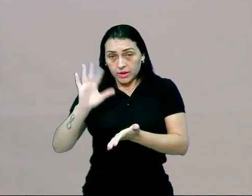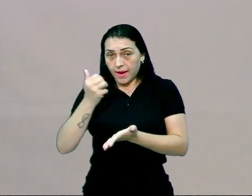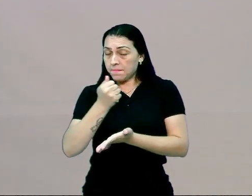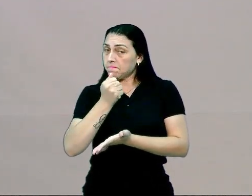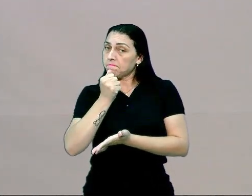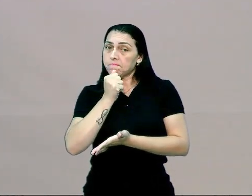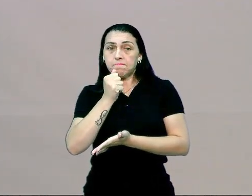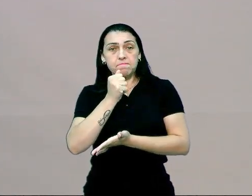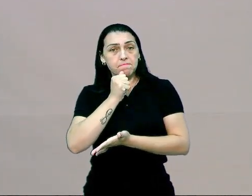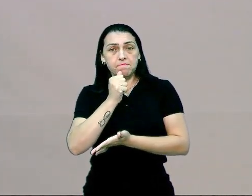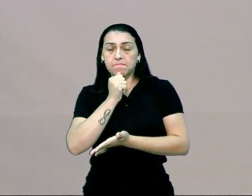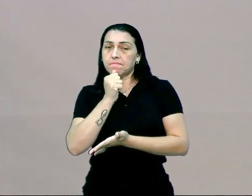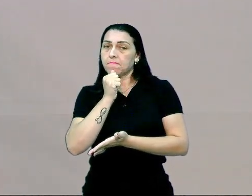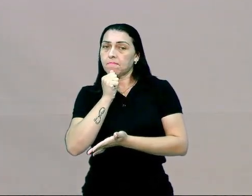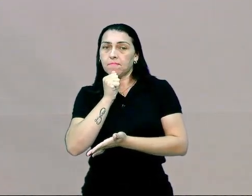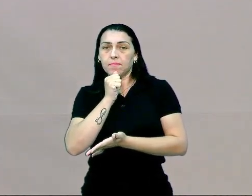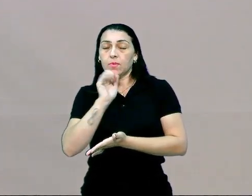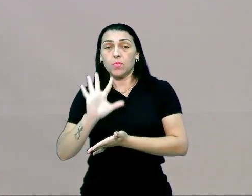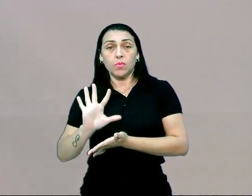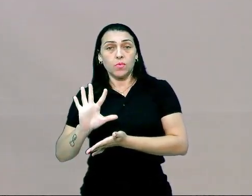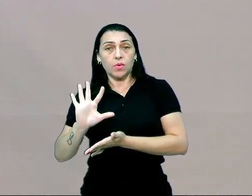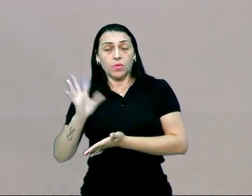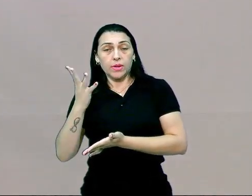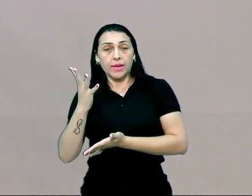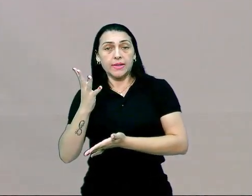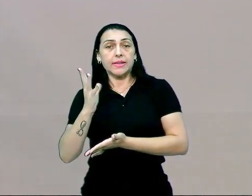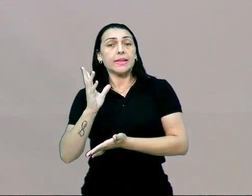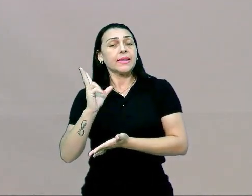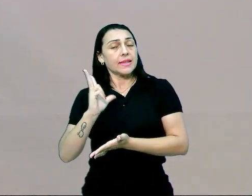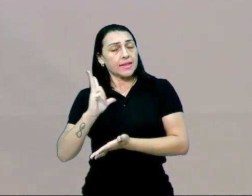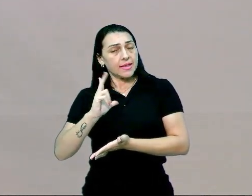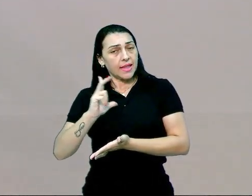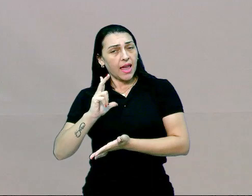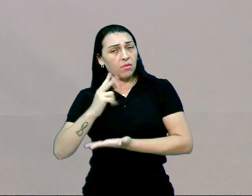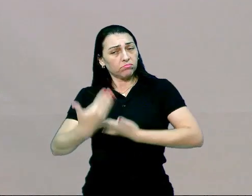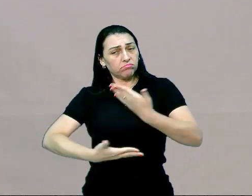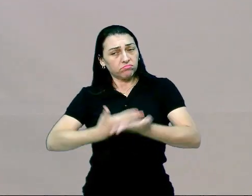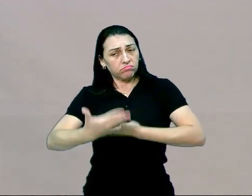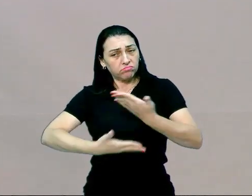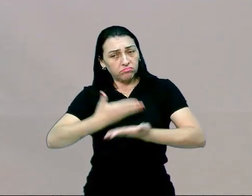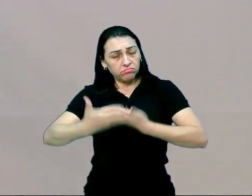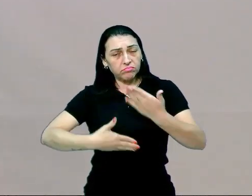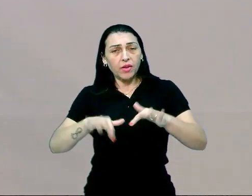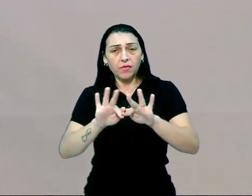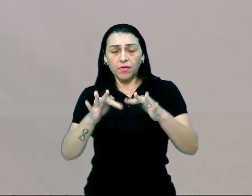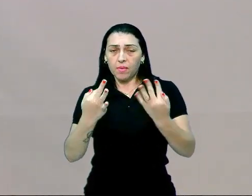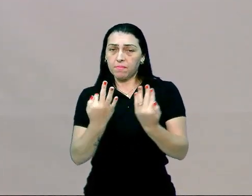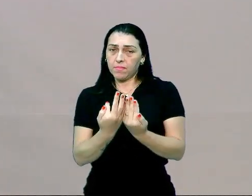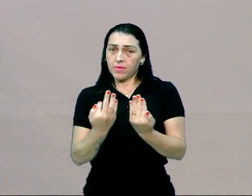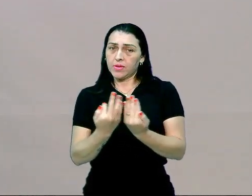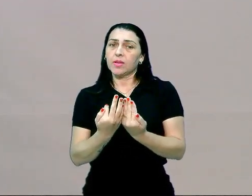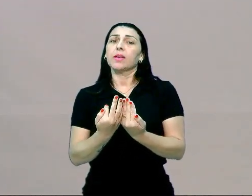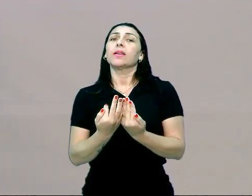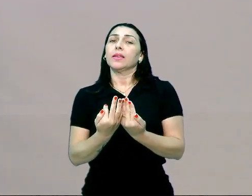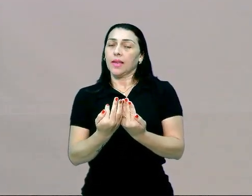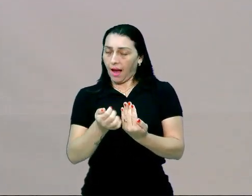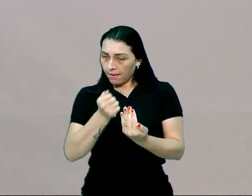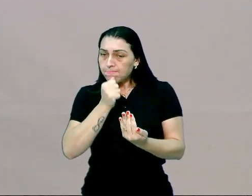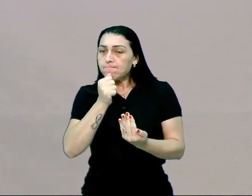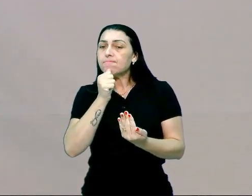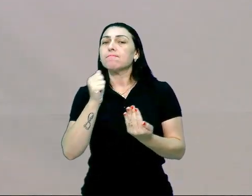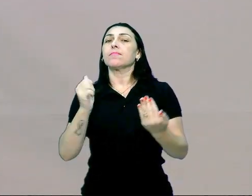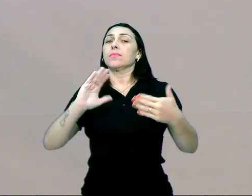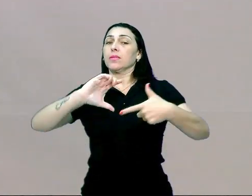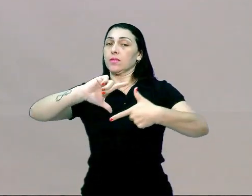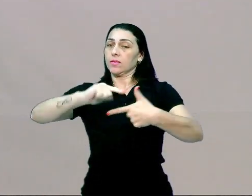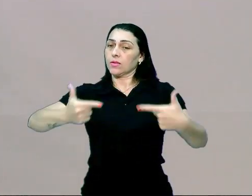não é predominante. Nós ainda temos muitas relações familiares que elas são convencionais,